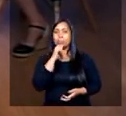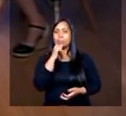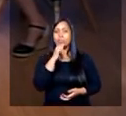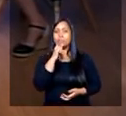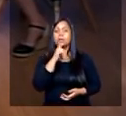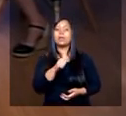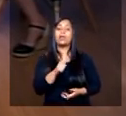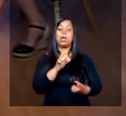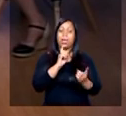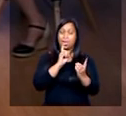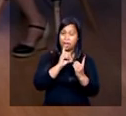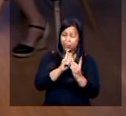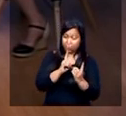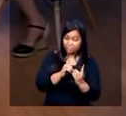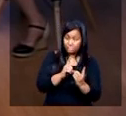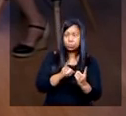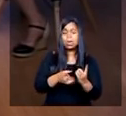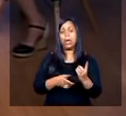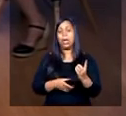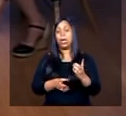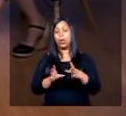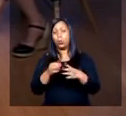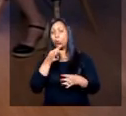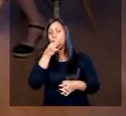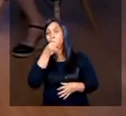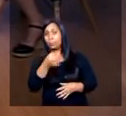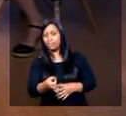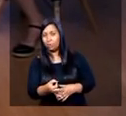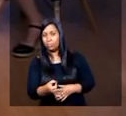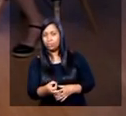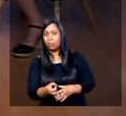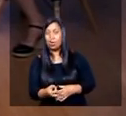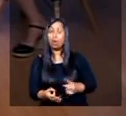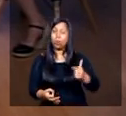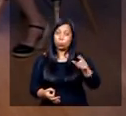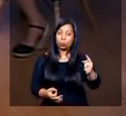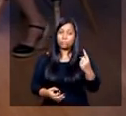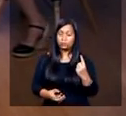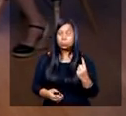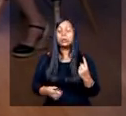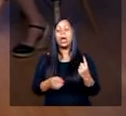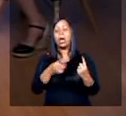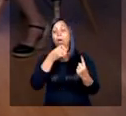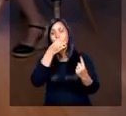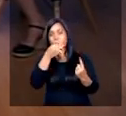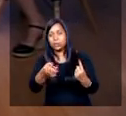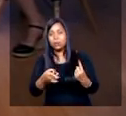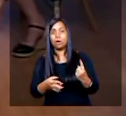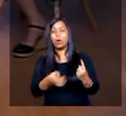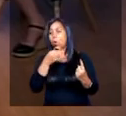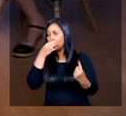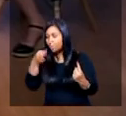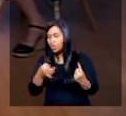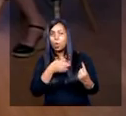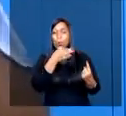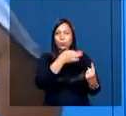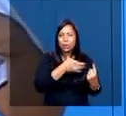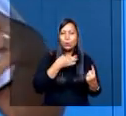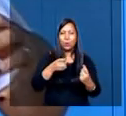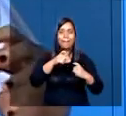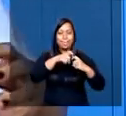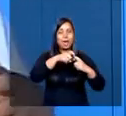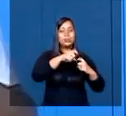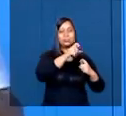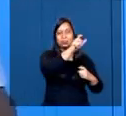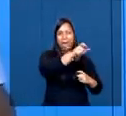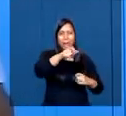a osteopata atende e fala no grupo que ela achou. O outro atende e fala no grupo que achou. A gente faz, então,